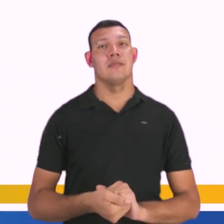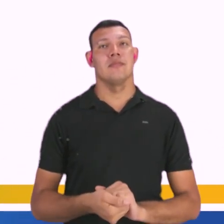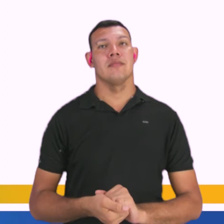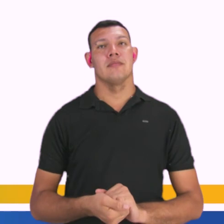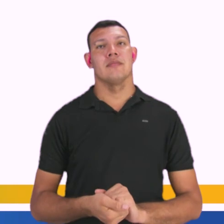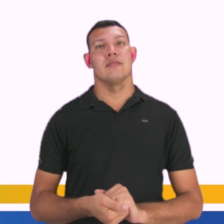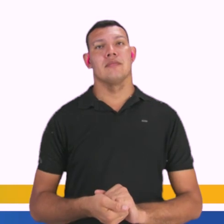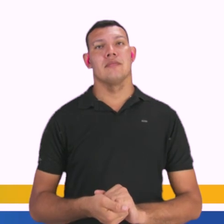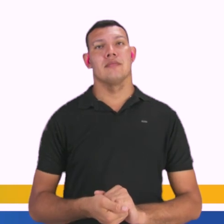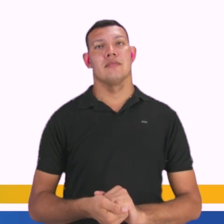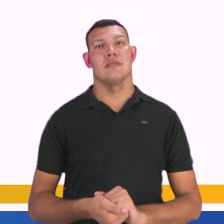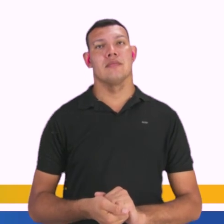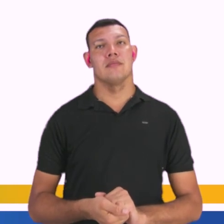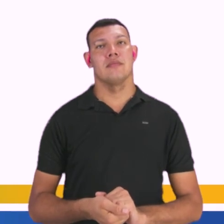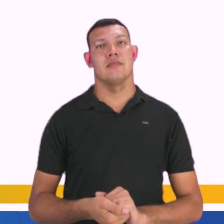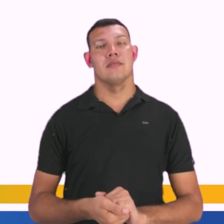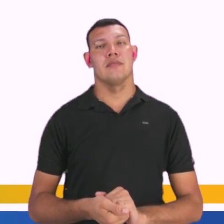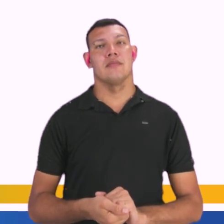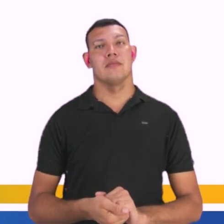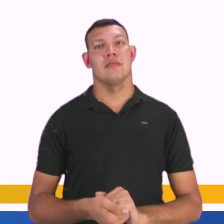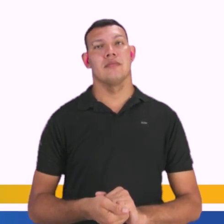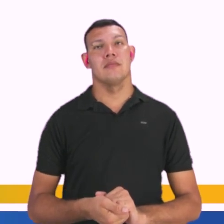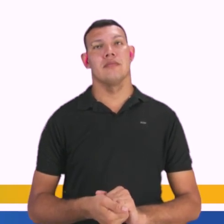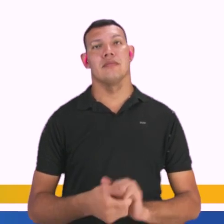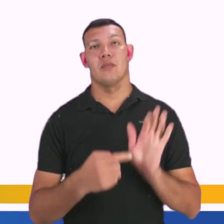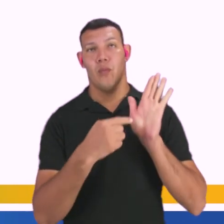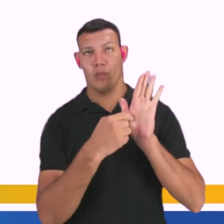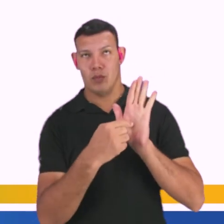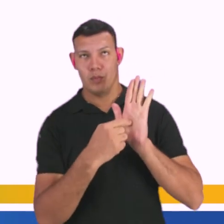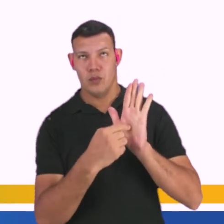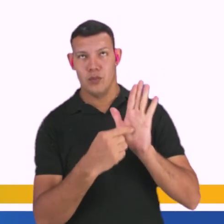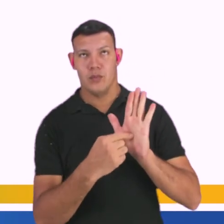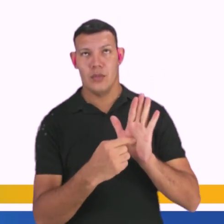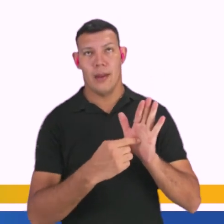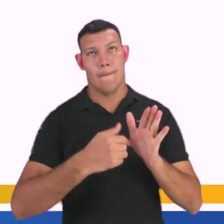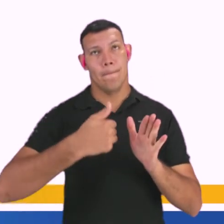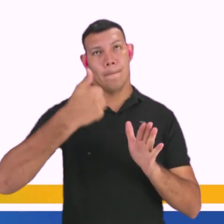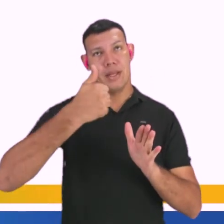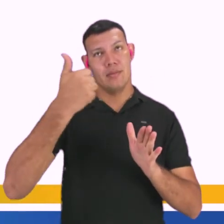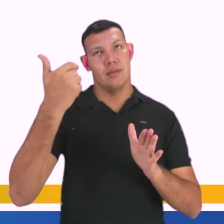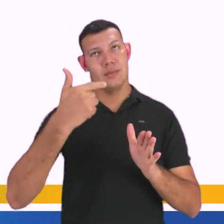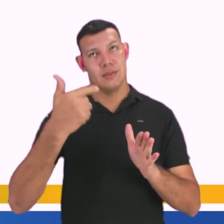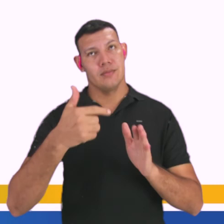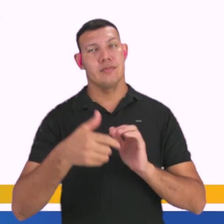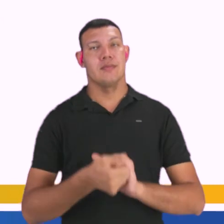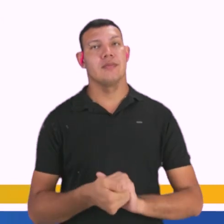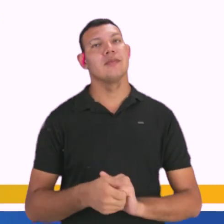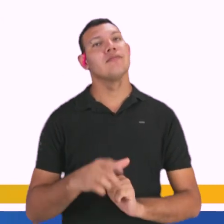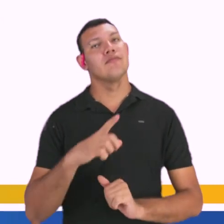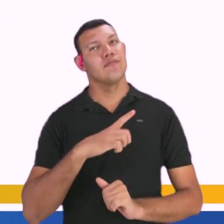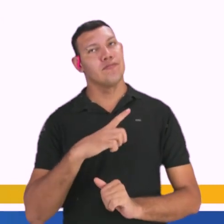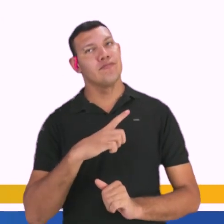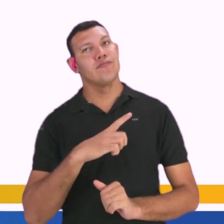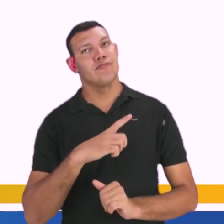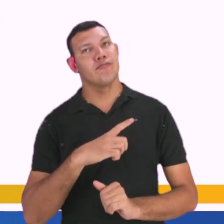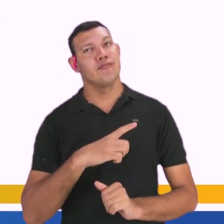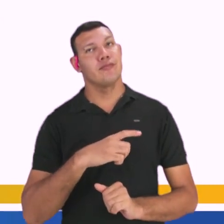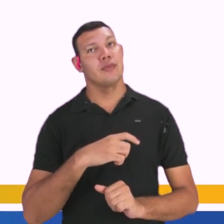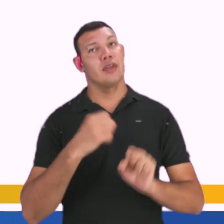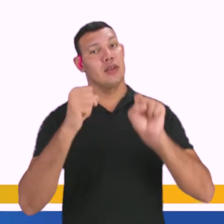diante da situação aí nós vamos ter um sistema impossível Tudo bem